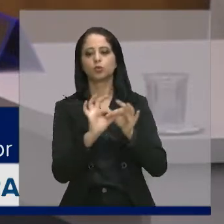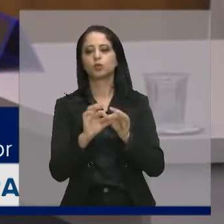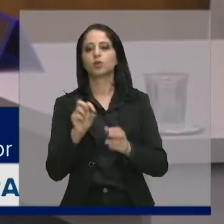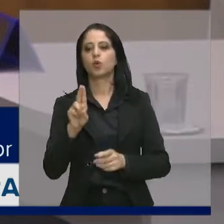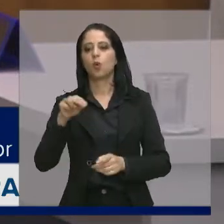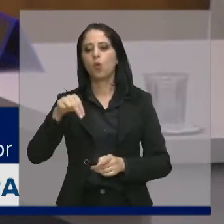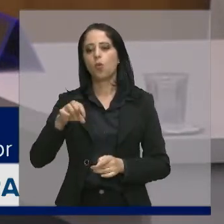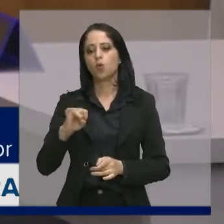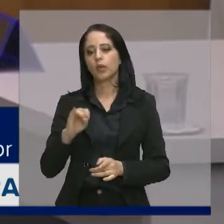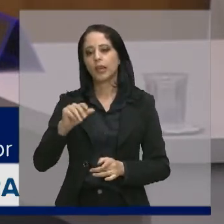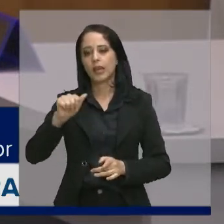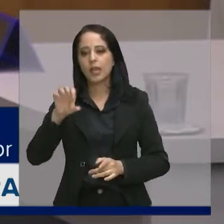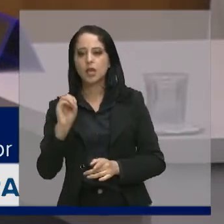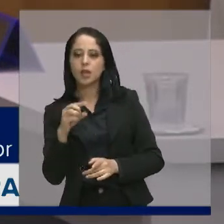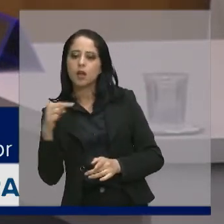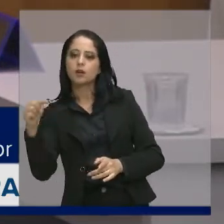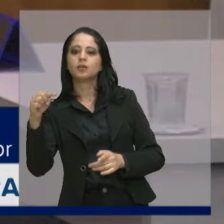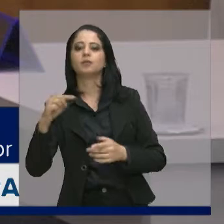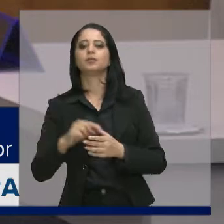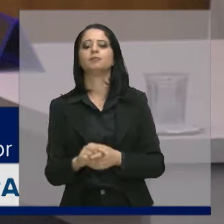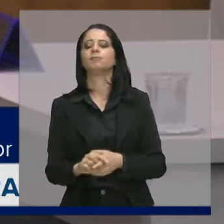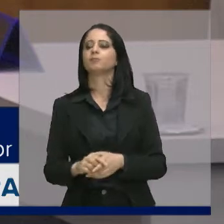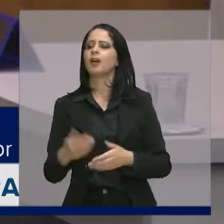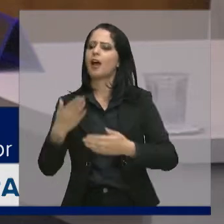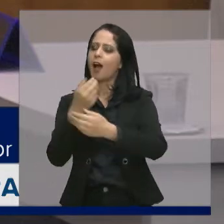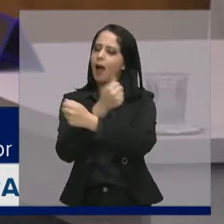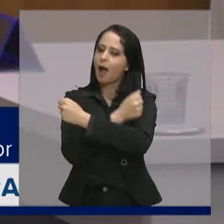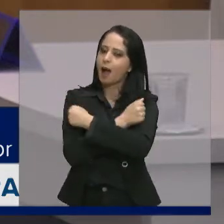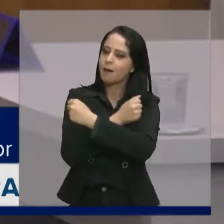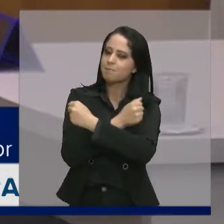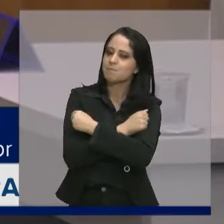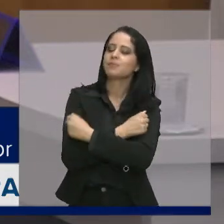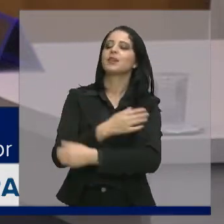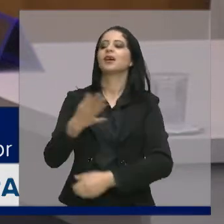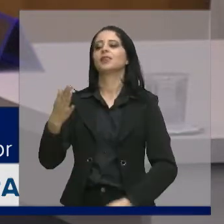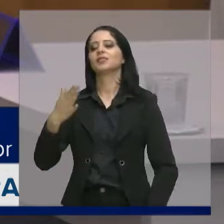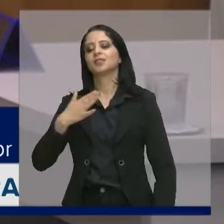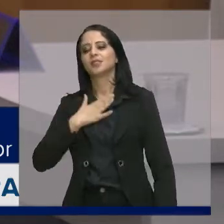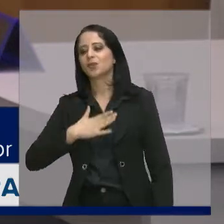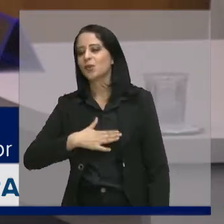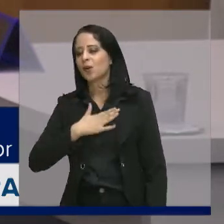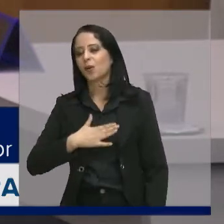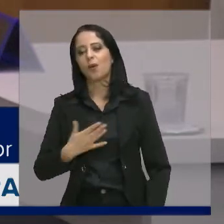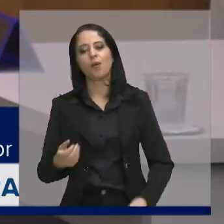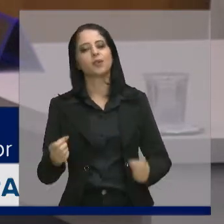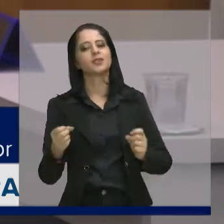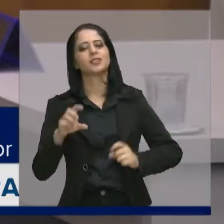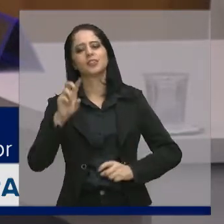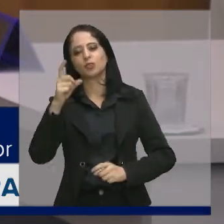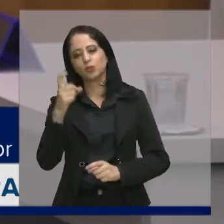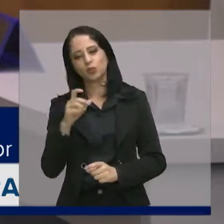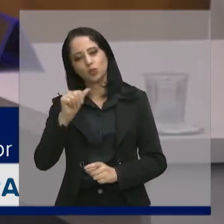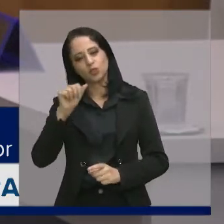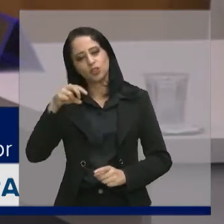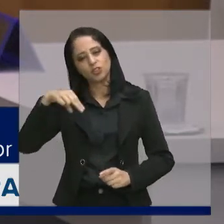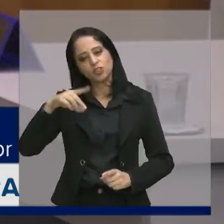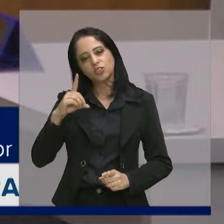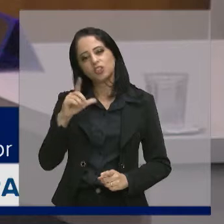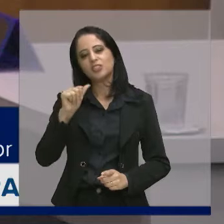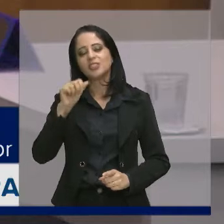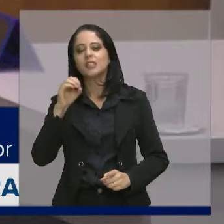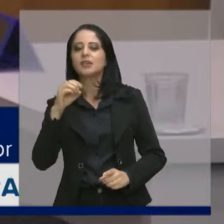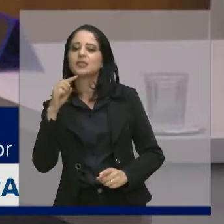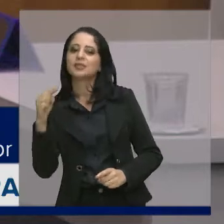sentidos lá, mandaram um abraço, para a gente também reconhecer o pessoal da Liga União, que gostava muito do Xandão, e disseram aqui para a gente falar